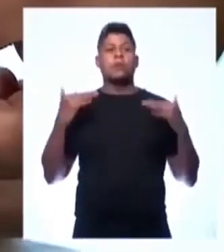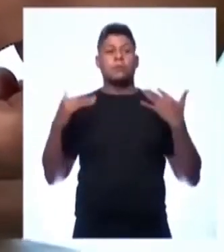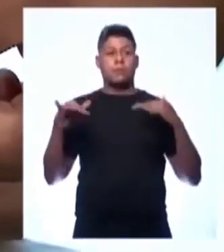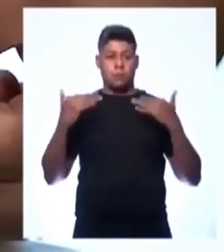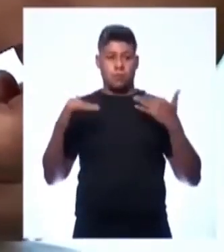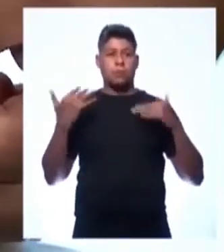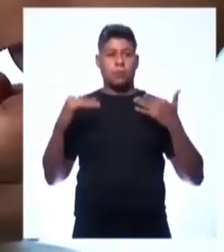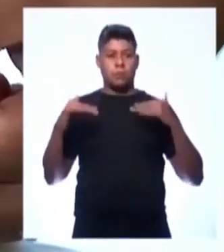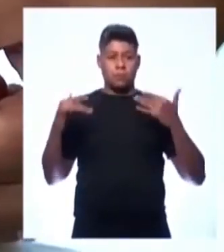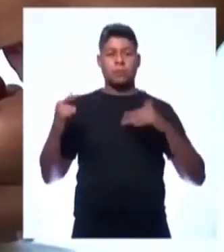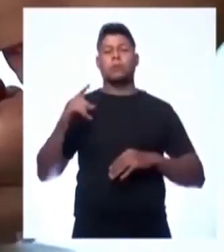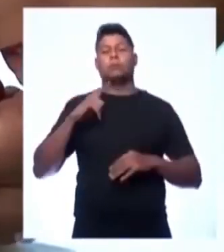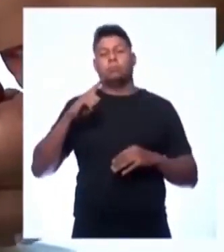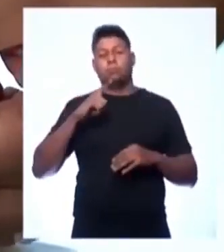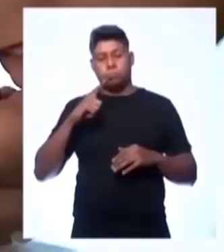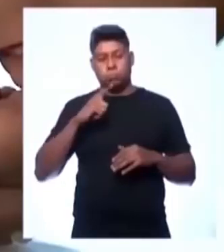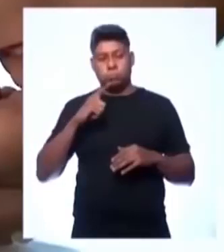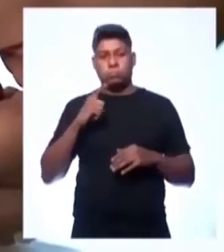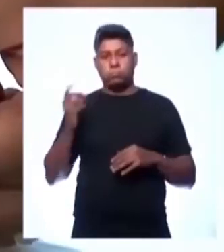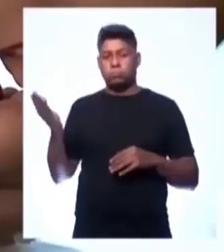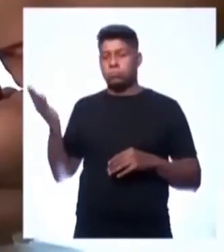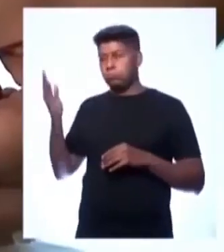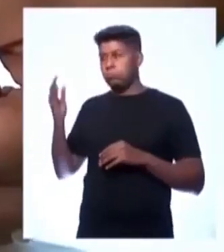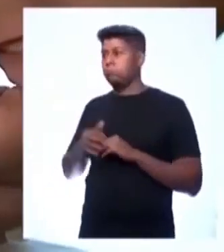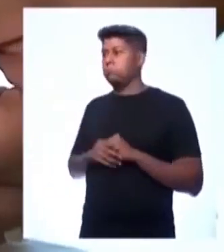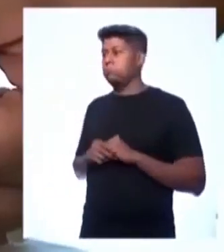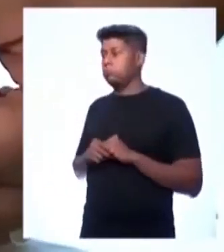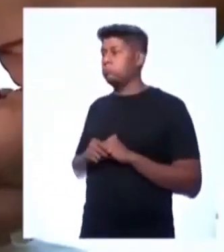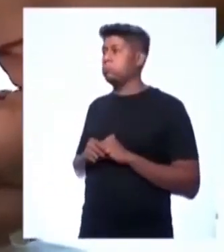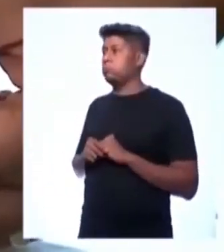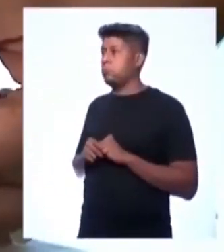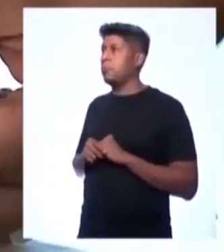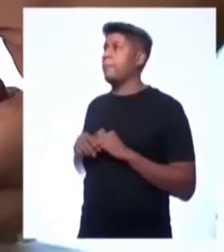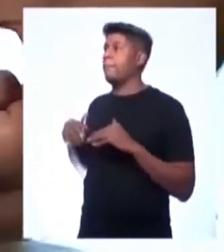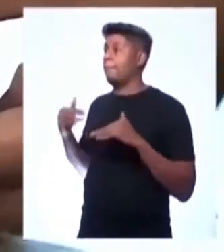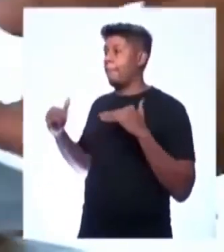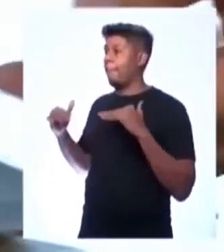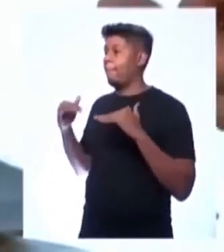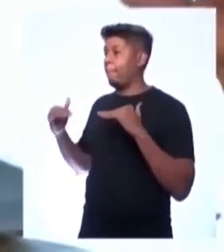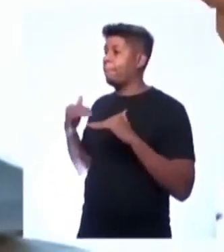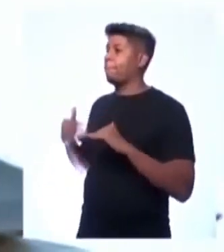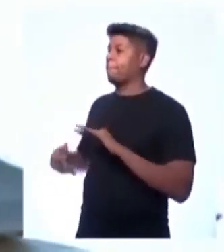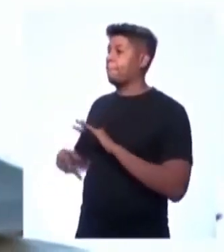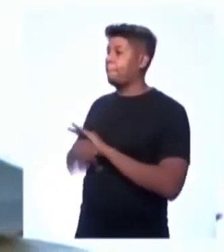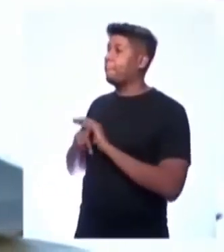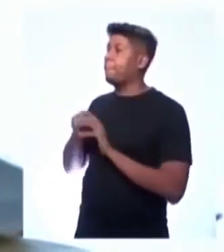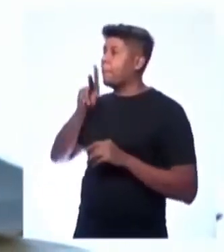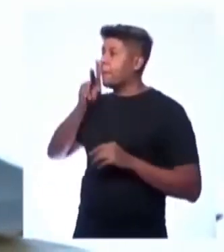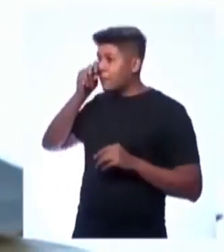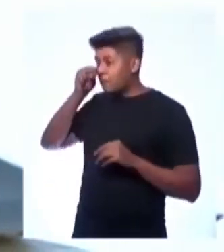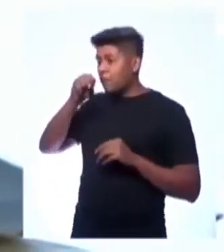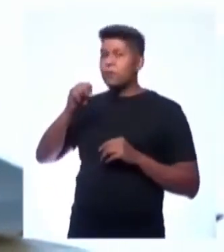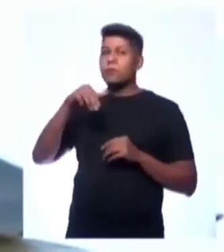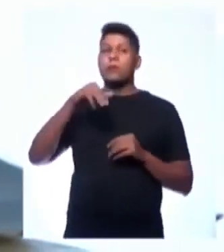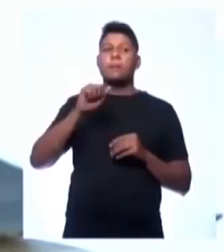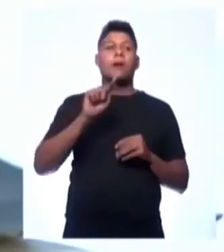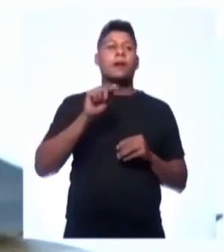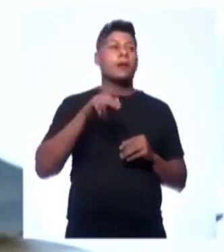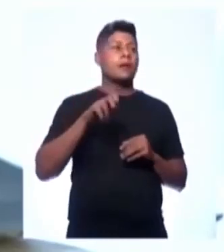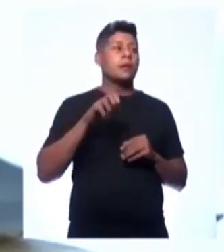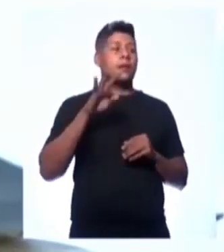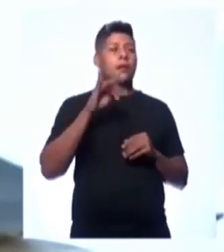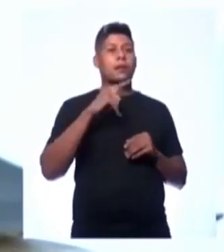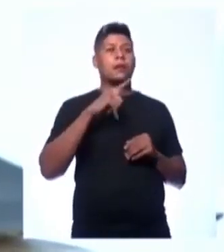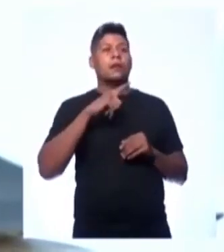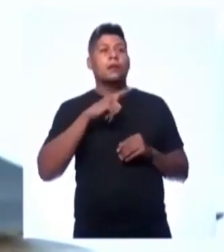aqui, né? Aí Legal, hein? devido. Essa movimentação é devido, então, à força magnética que tem essa Isso.